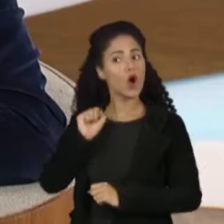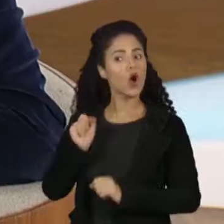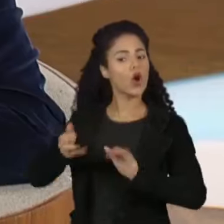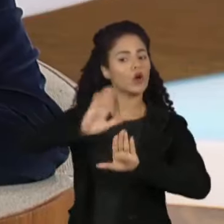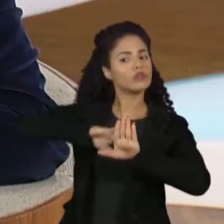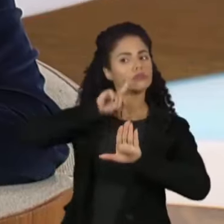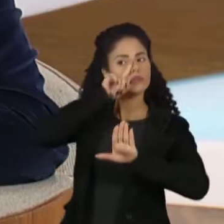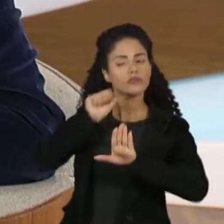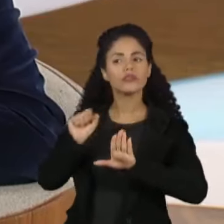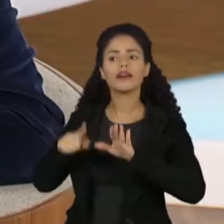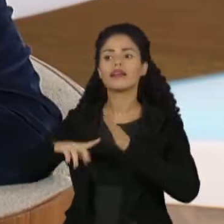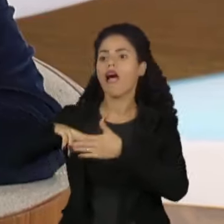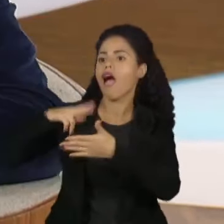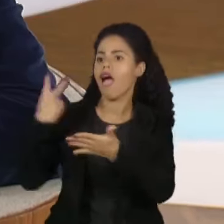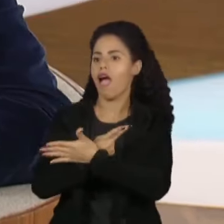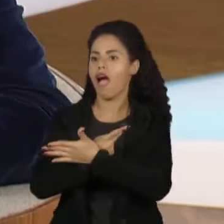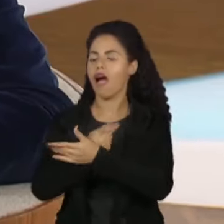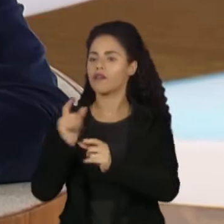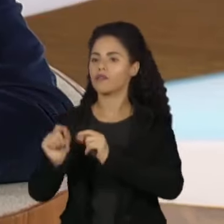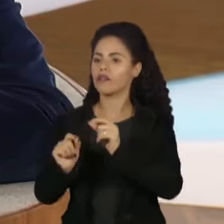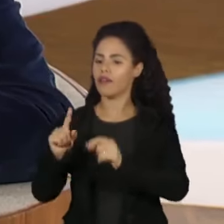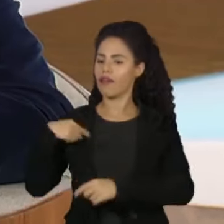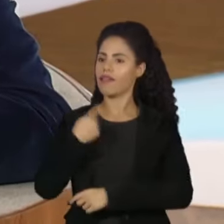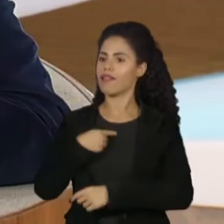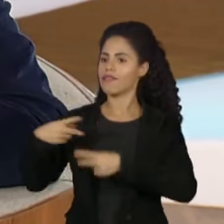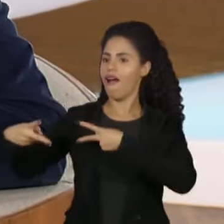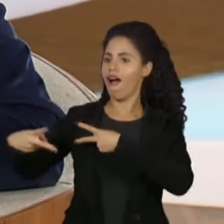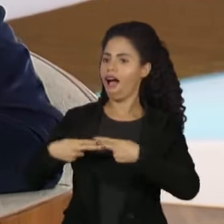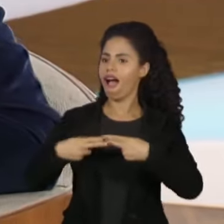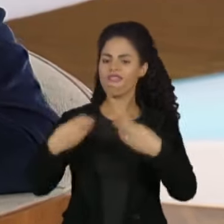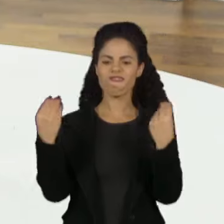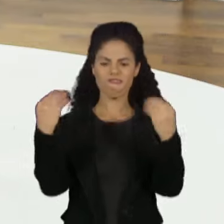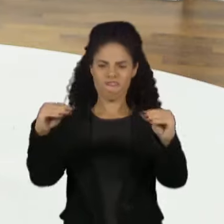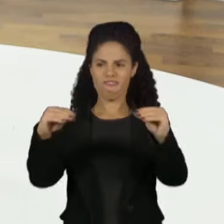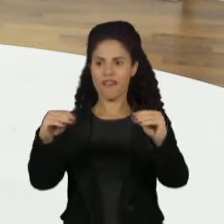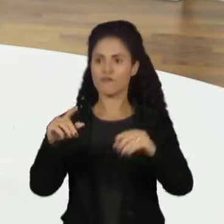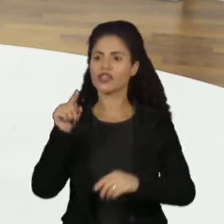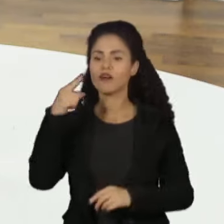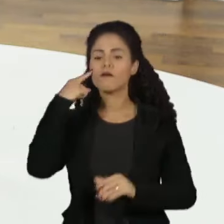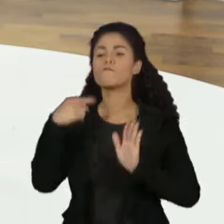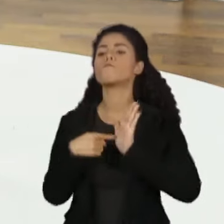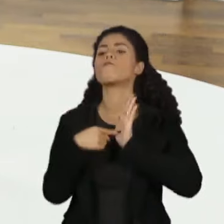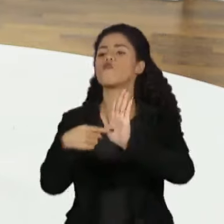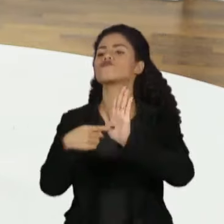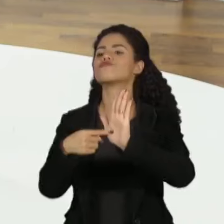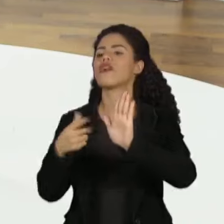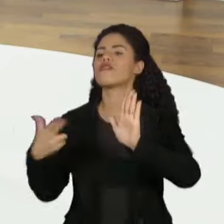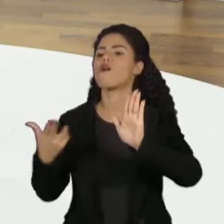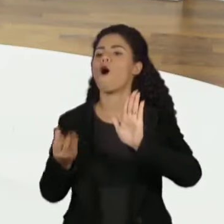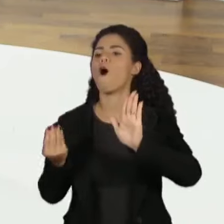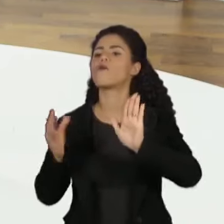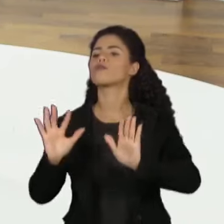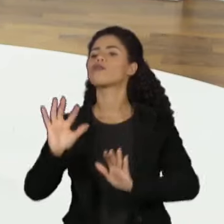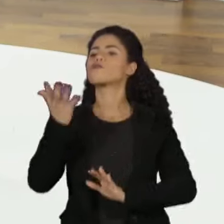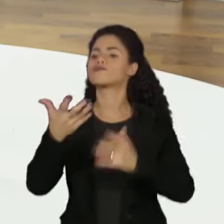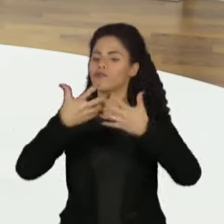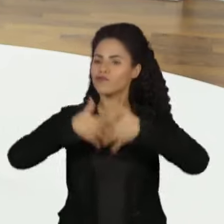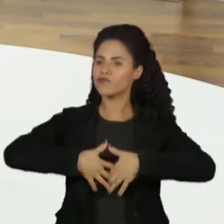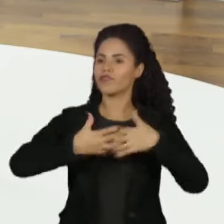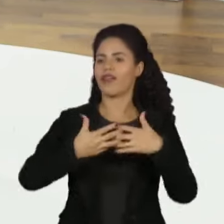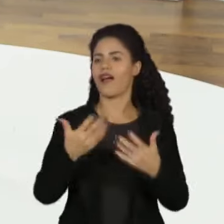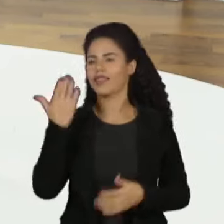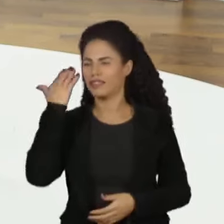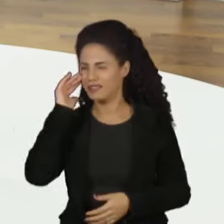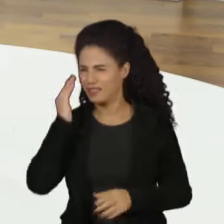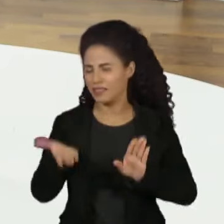que dava errado era justamente o que a gente botava no ou seja o bastidor né Eh eu